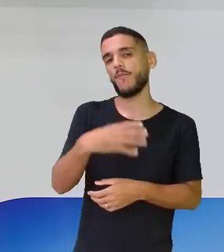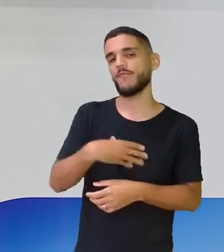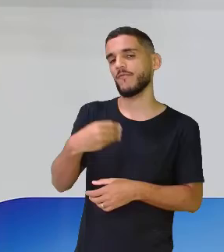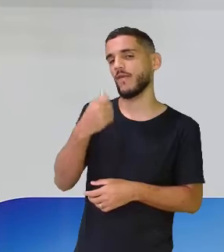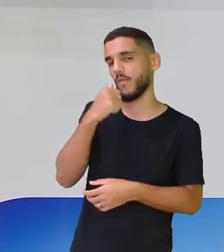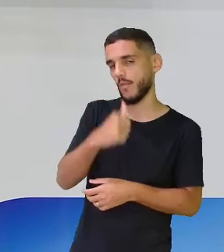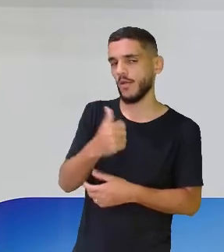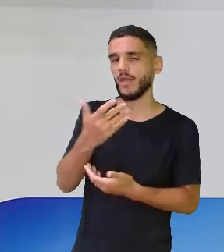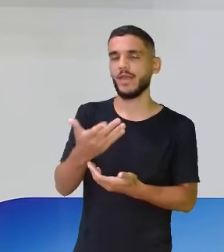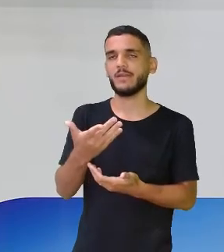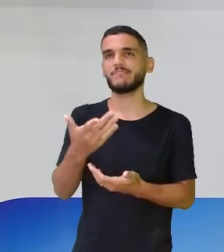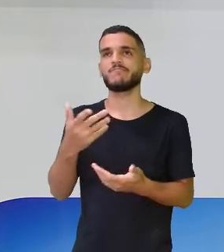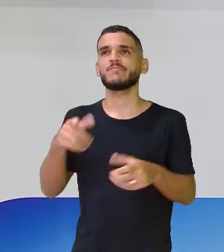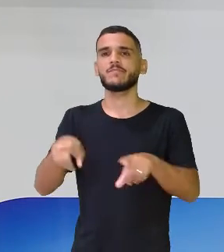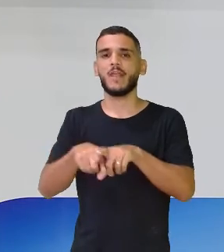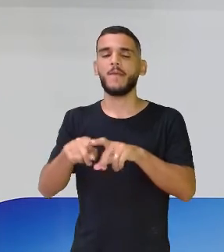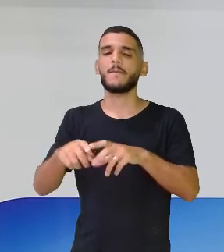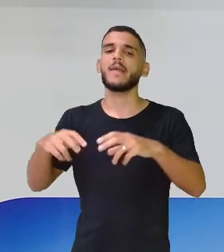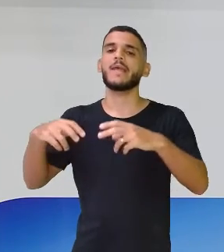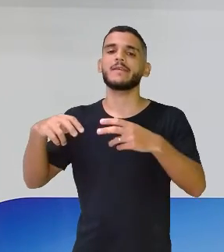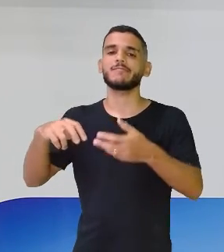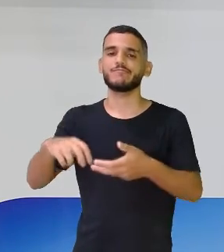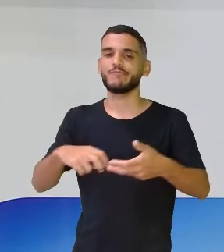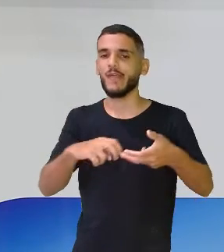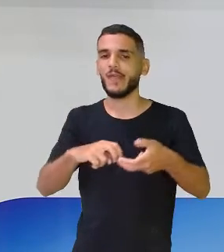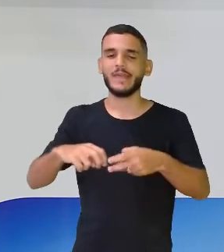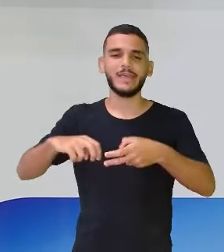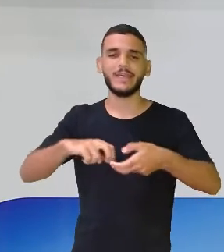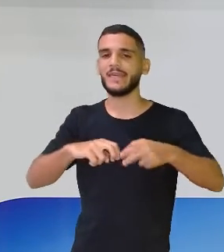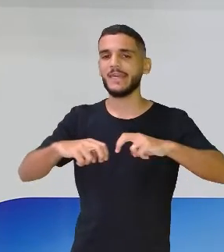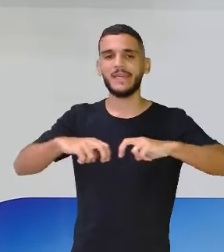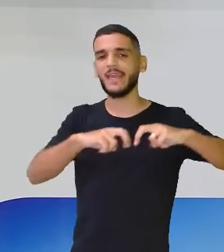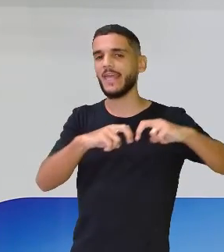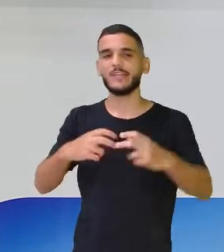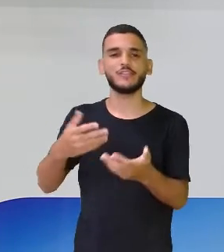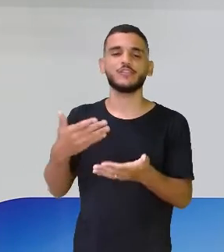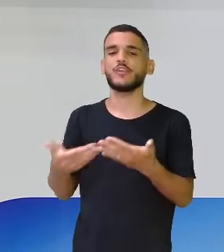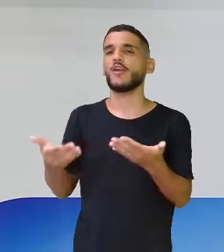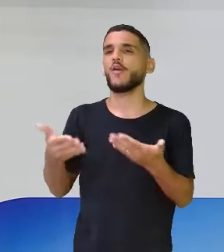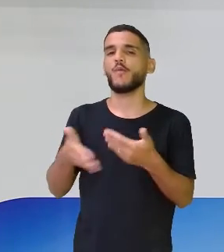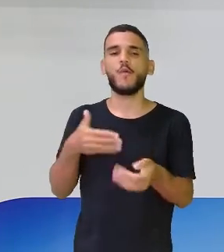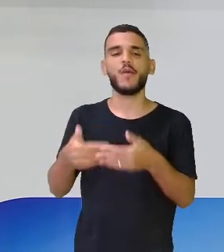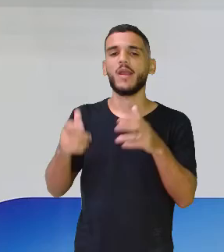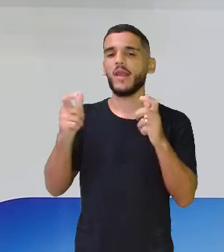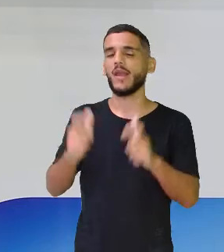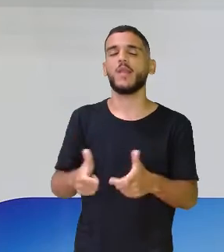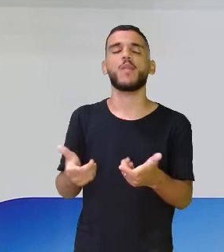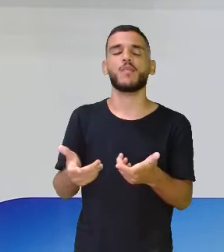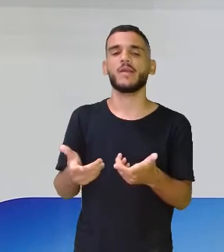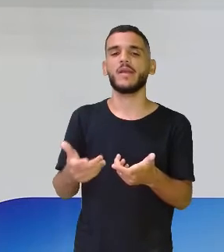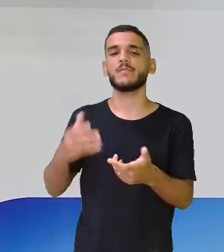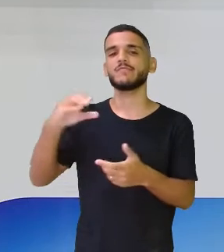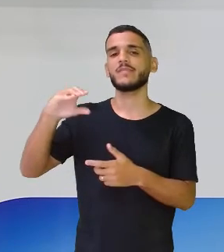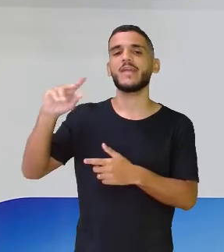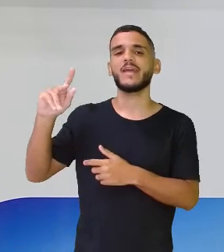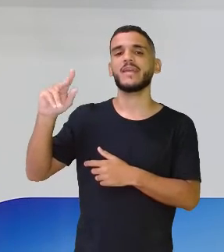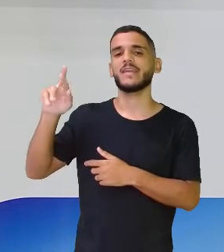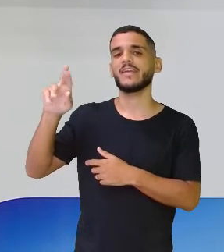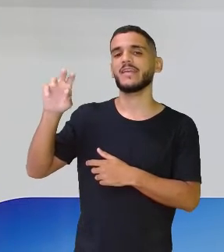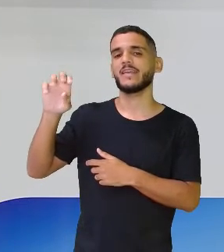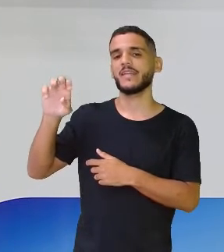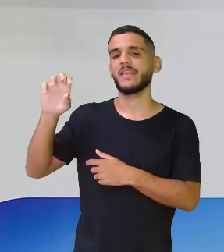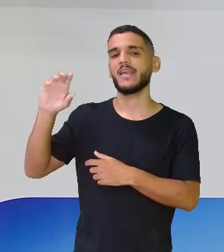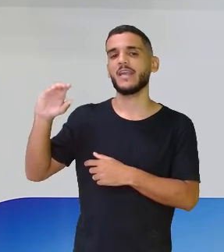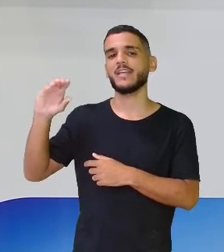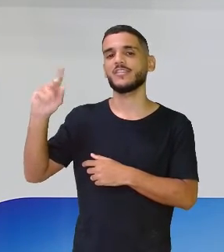porque tem estudantes do EJA. Então, esses estudantes, para poder estudar com segurança, também deveriam ter onde deixar seus filhos.